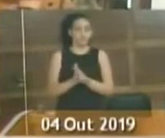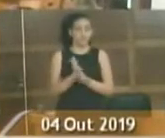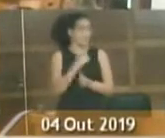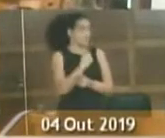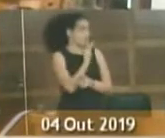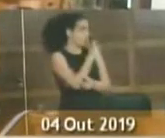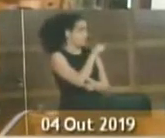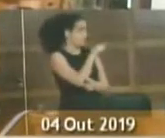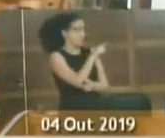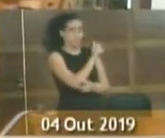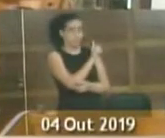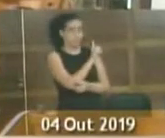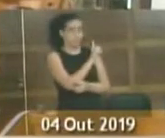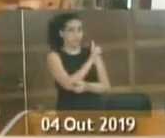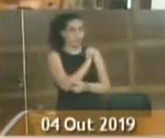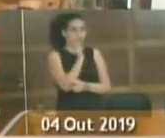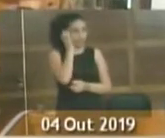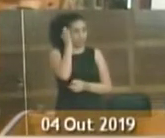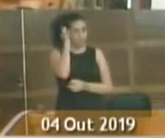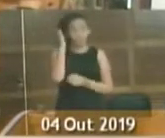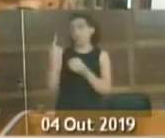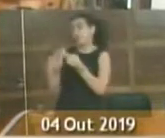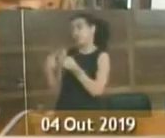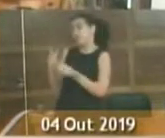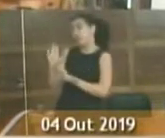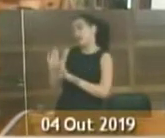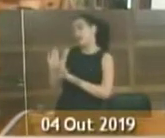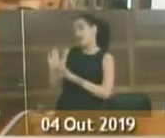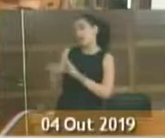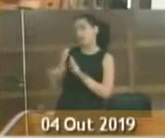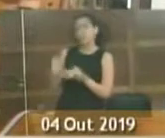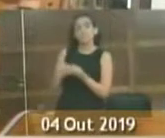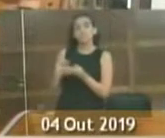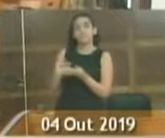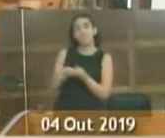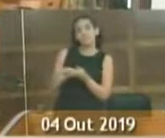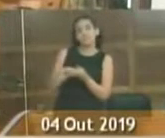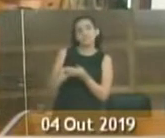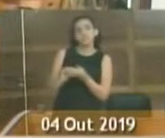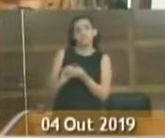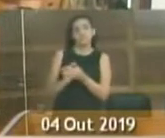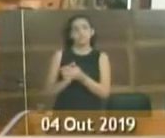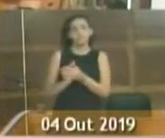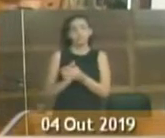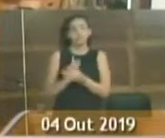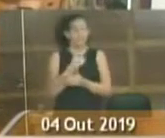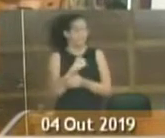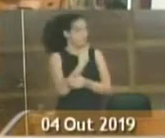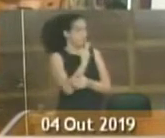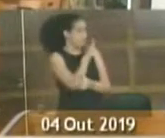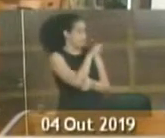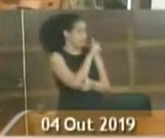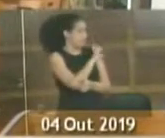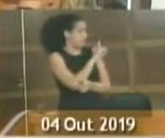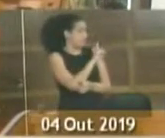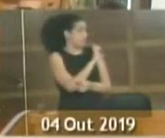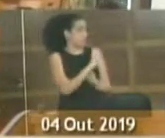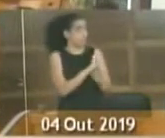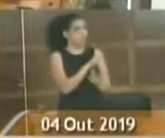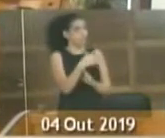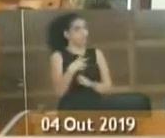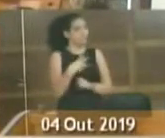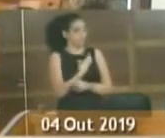não. Não, eu te ajudo. Hora disso, porque não. Às vezes não tá, às vezes não. Falta mais alguma coisa, não é você, entendeu? Não. Estou dizendo, na hora de socorrer oficialmente,